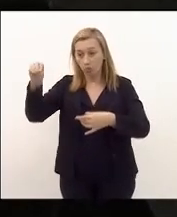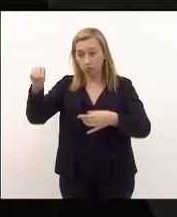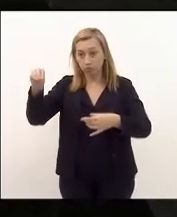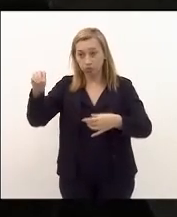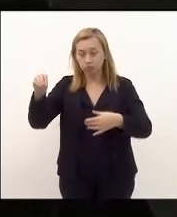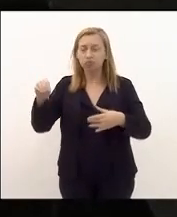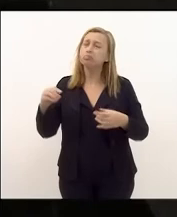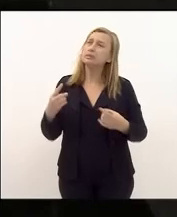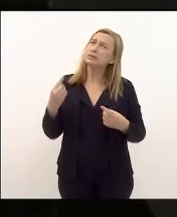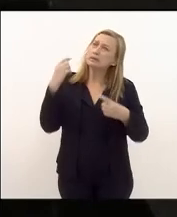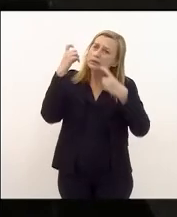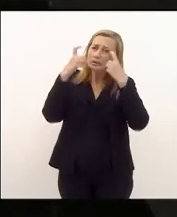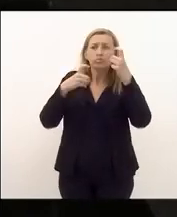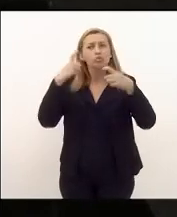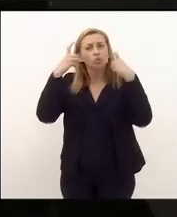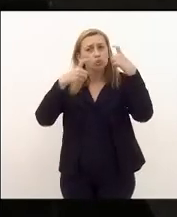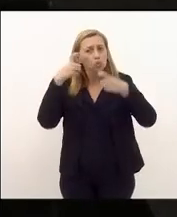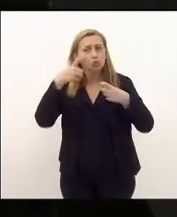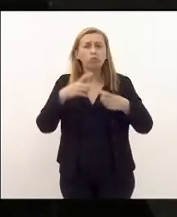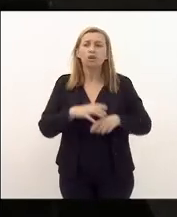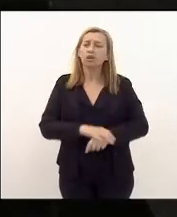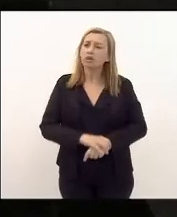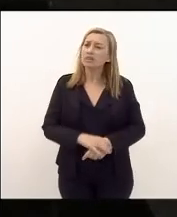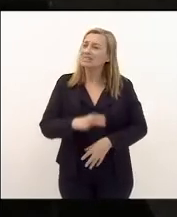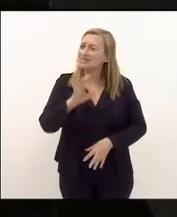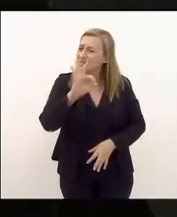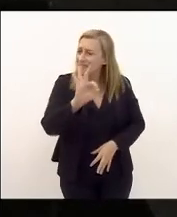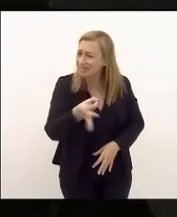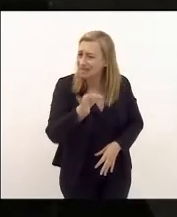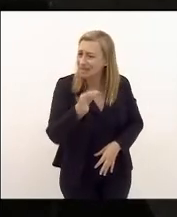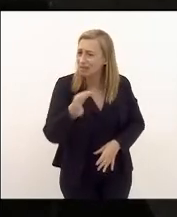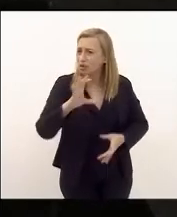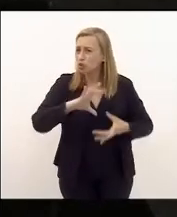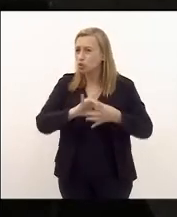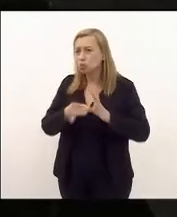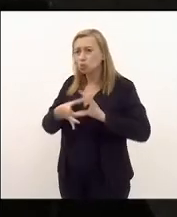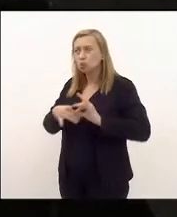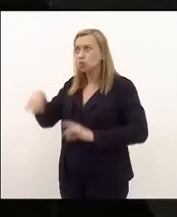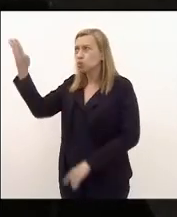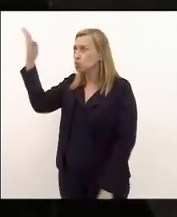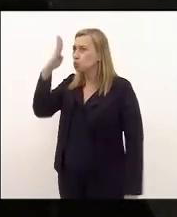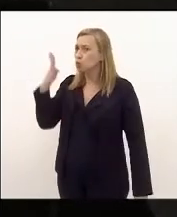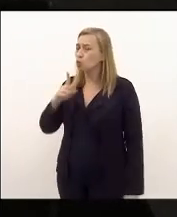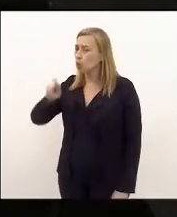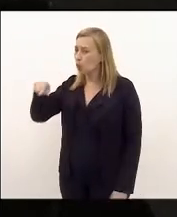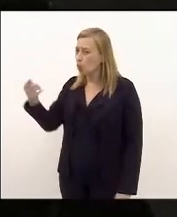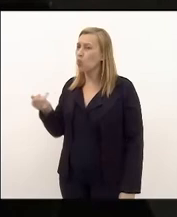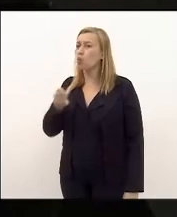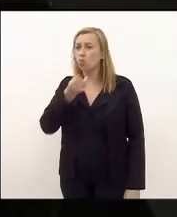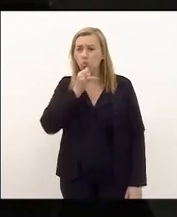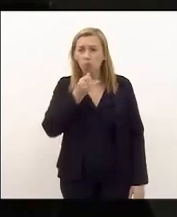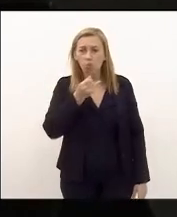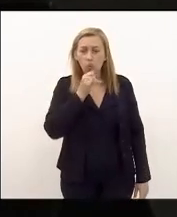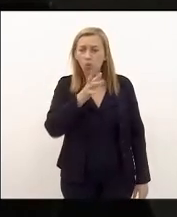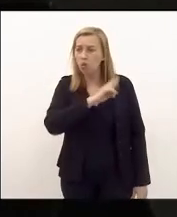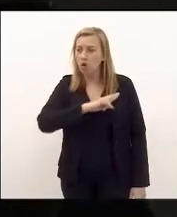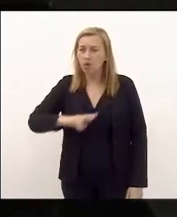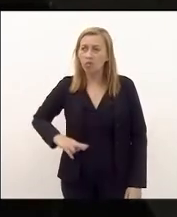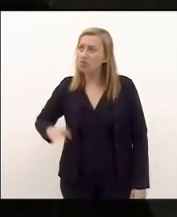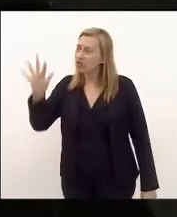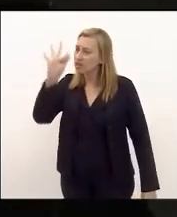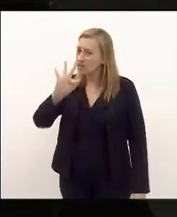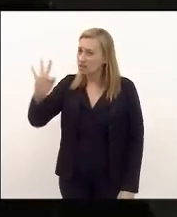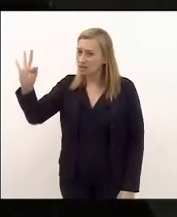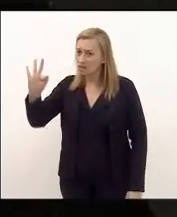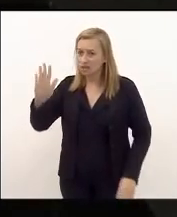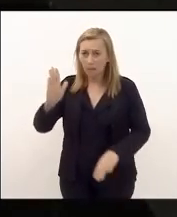E me preocupa que, justamente no contexto brasileiro, porque há outros exemplos de repúblicas federativas em que os